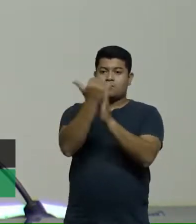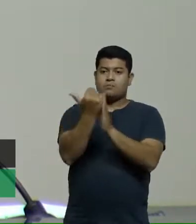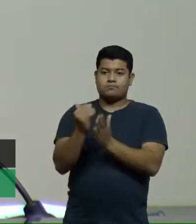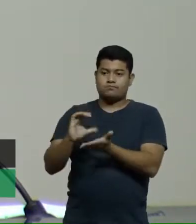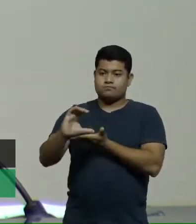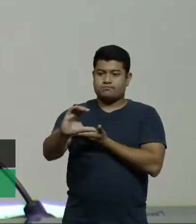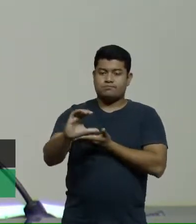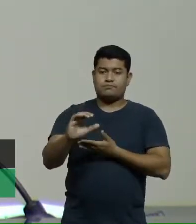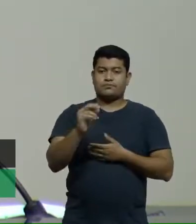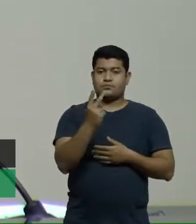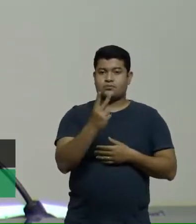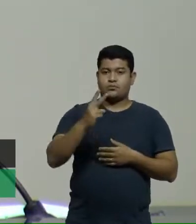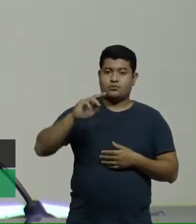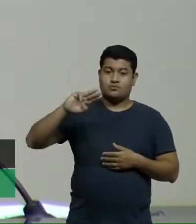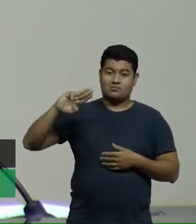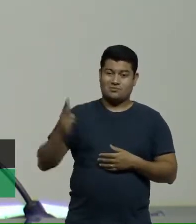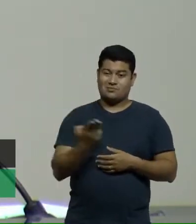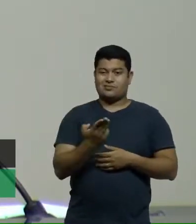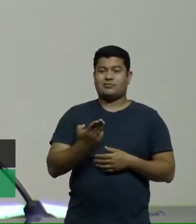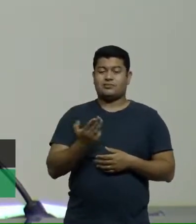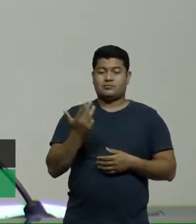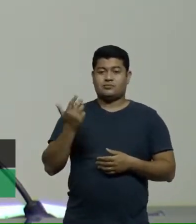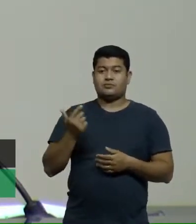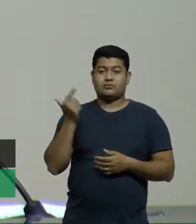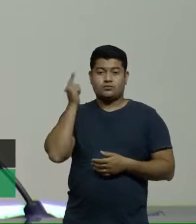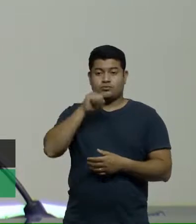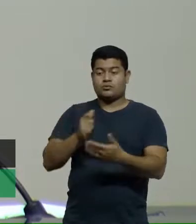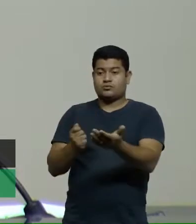dessas 43 viaturas.